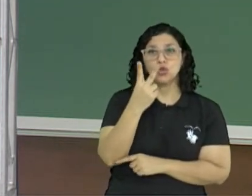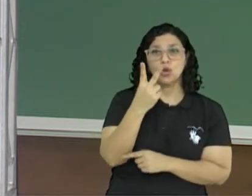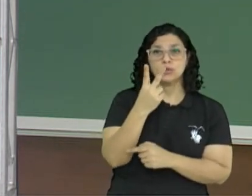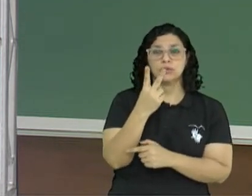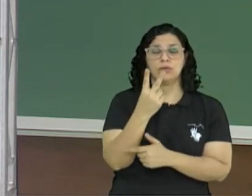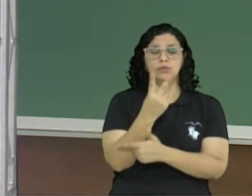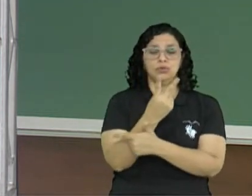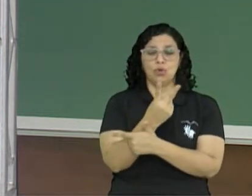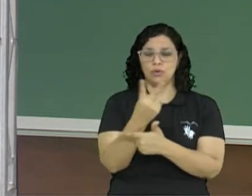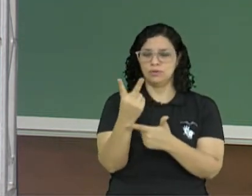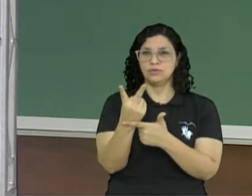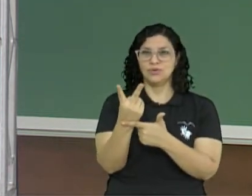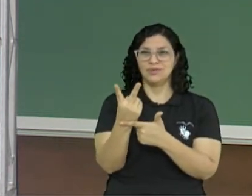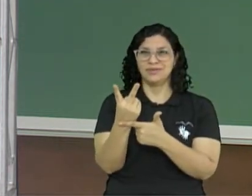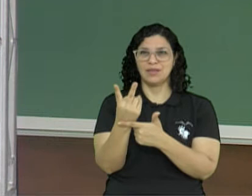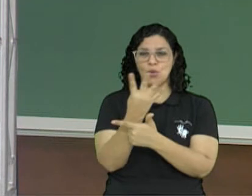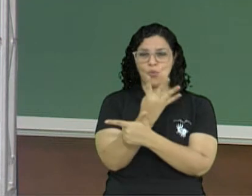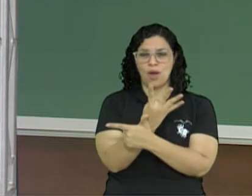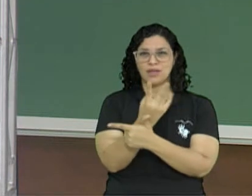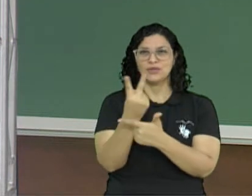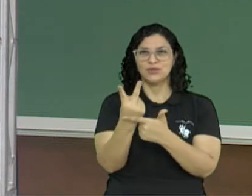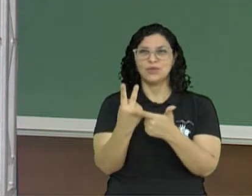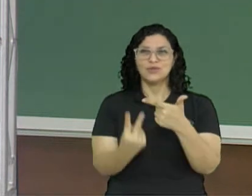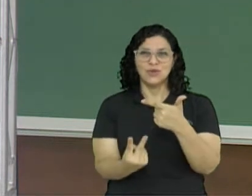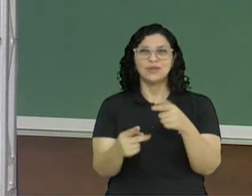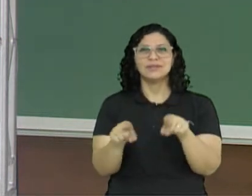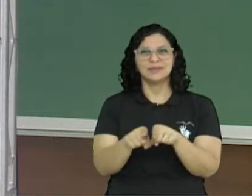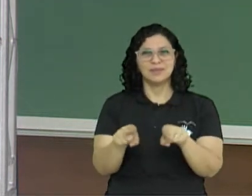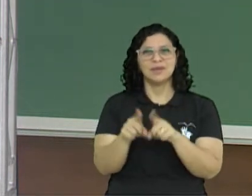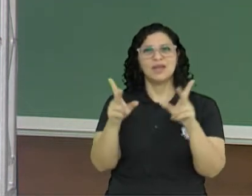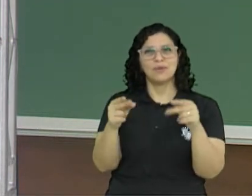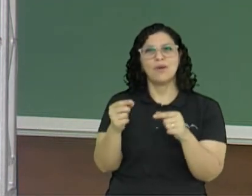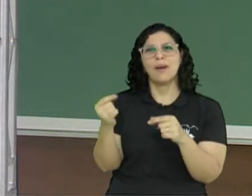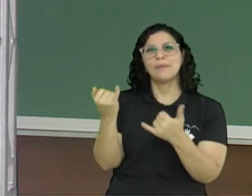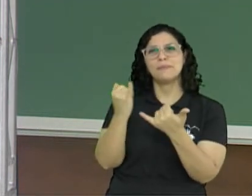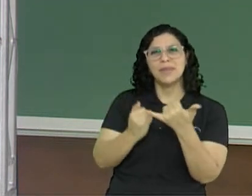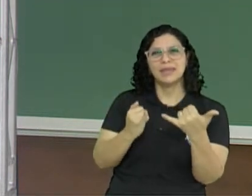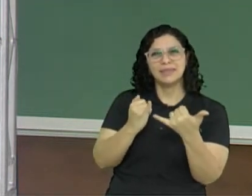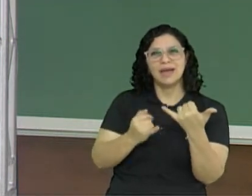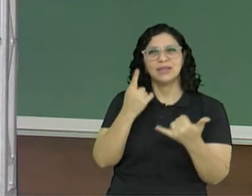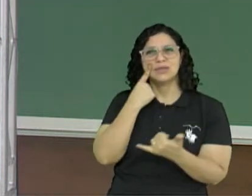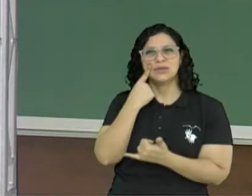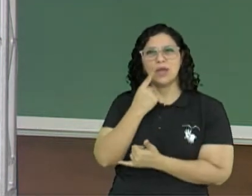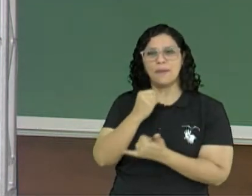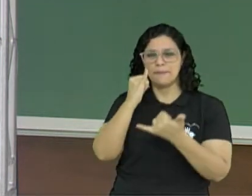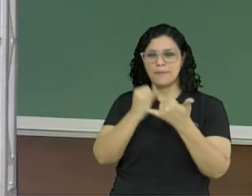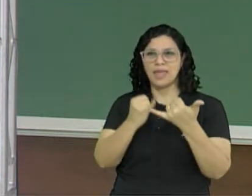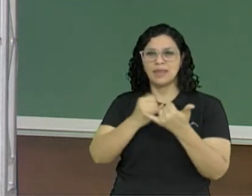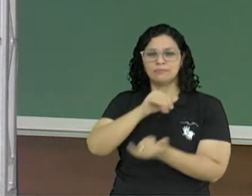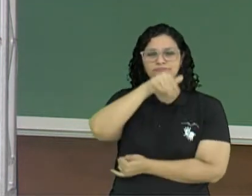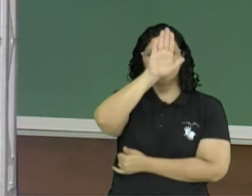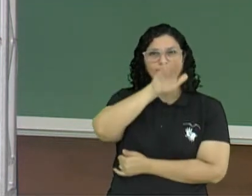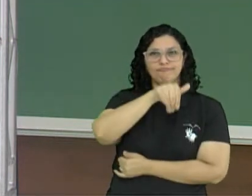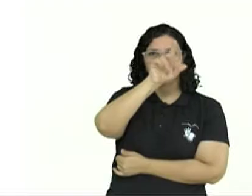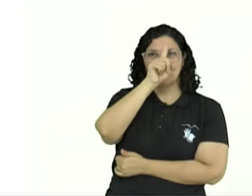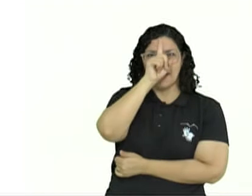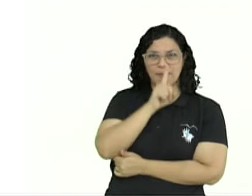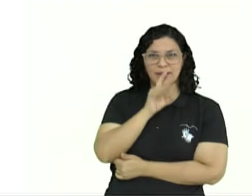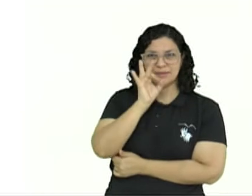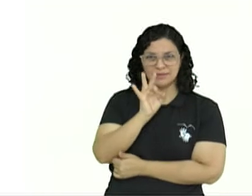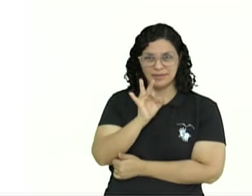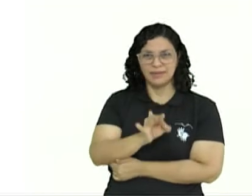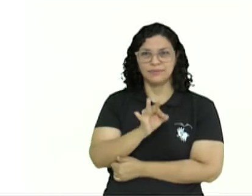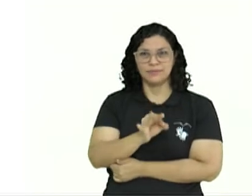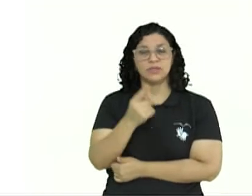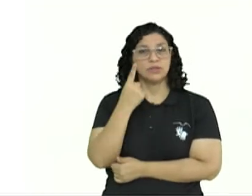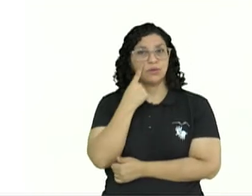de 4? Então, aqui a gente tem uma equivalência de metade. Olha o desenho, né? Como se tivesse metade aqui dividido, certo?